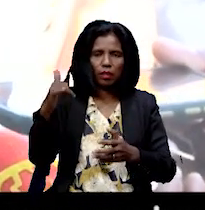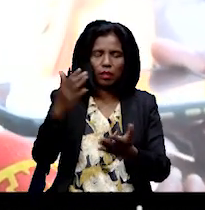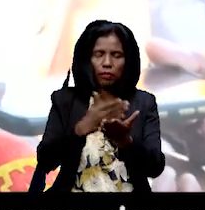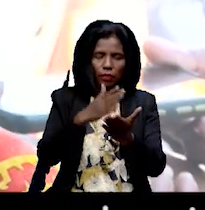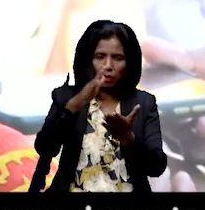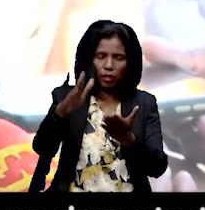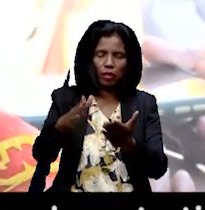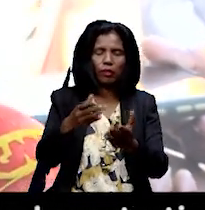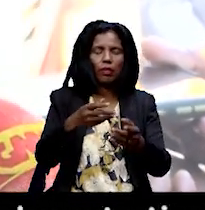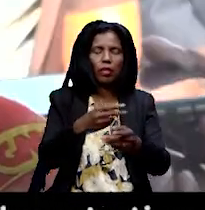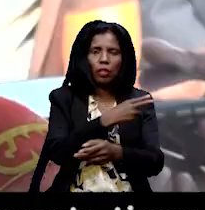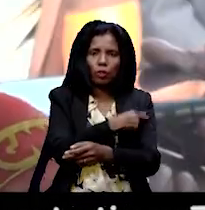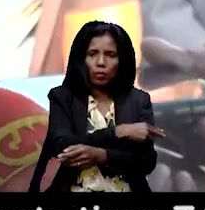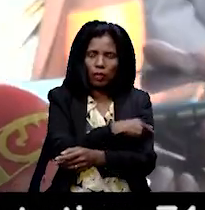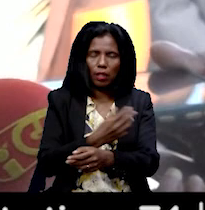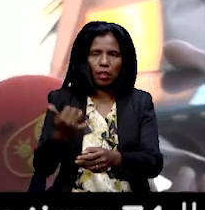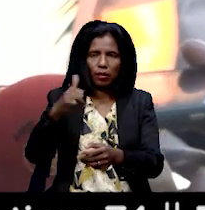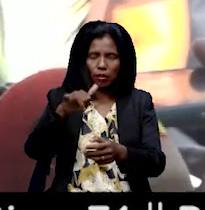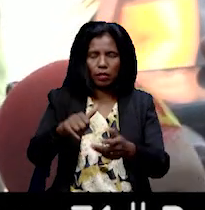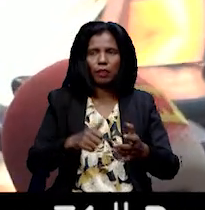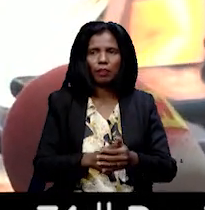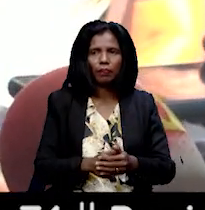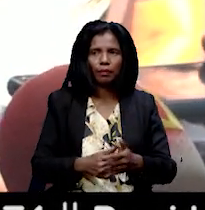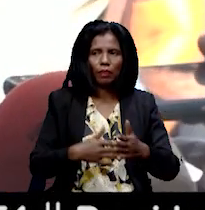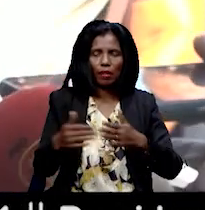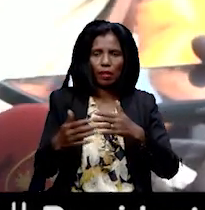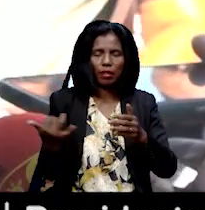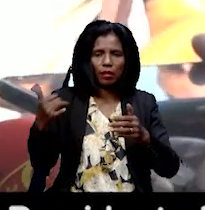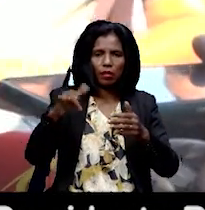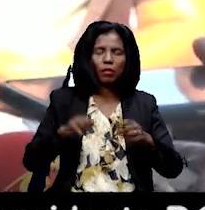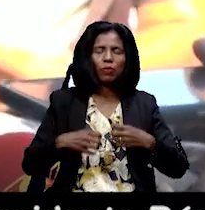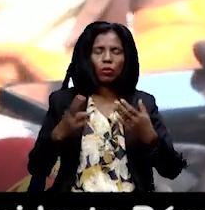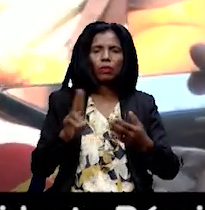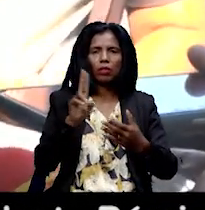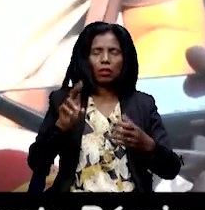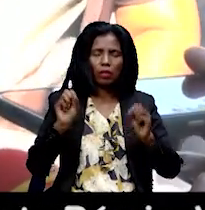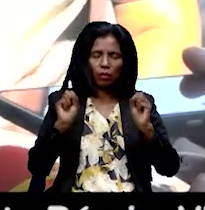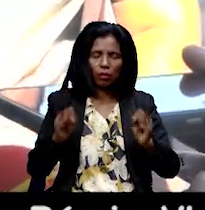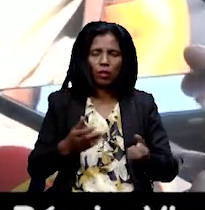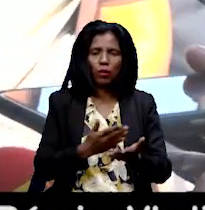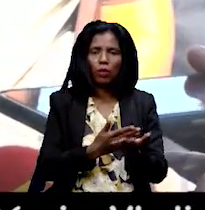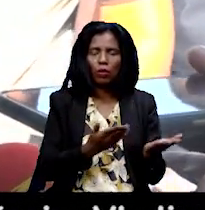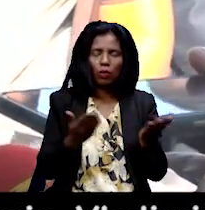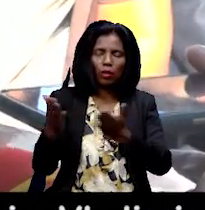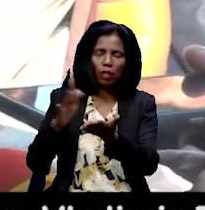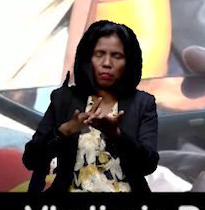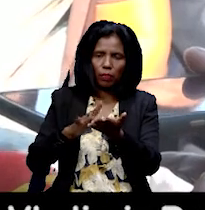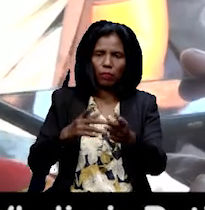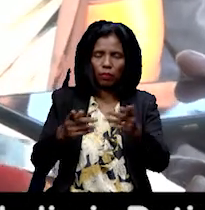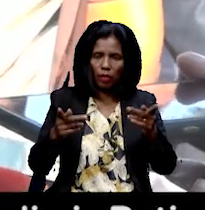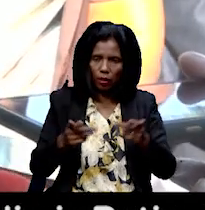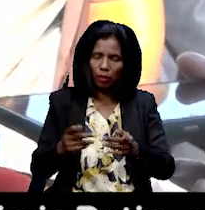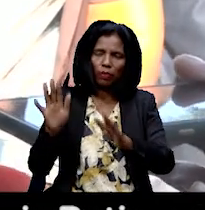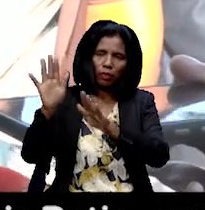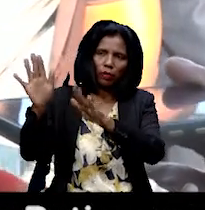centro saúde sira ou posto saúde depende ba sernia gesta un halusat bela lori ai moro sene ba fate ne bema rural ter temis no